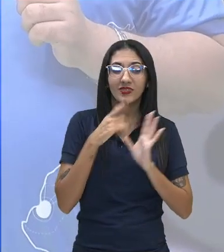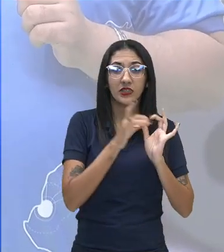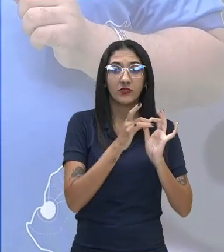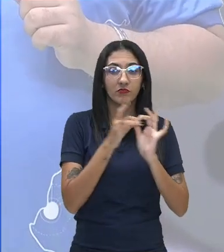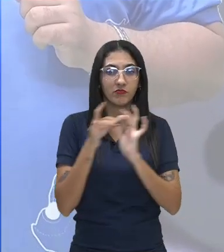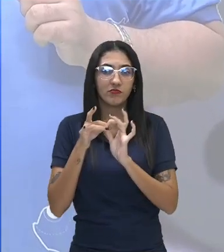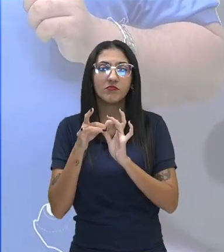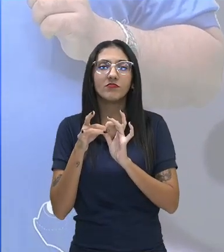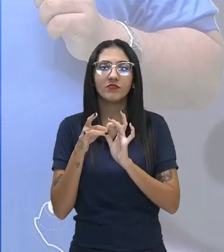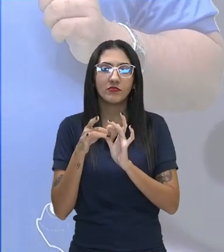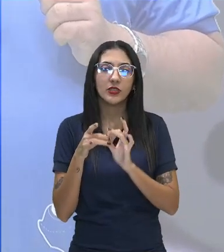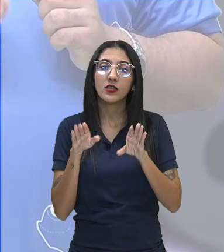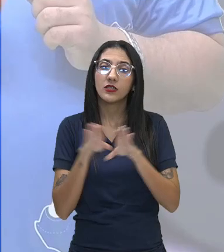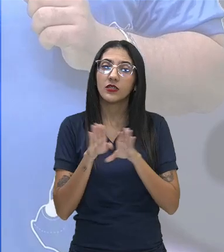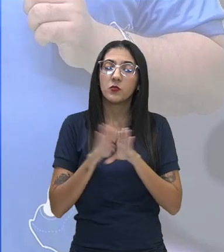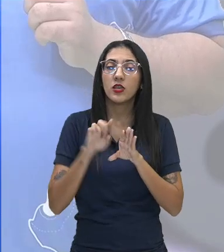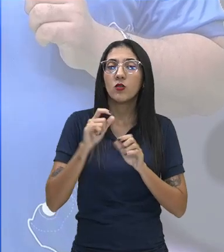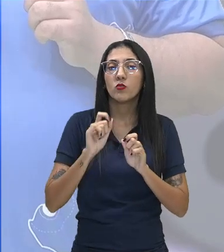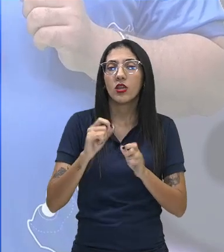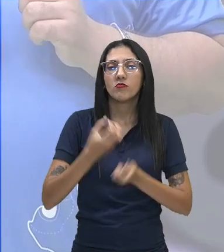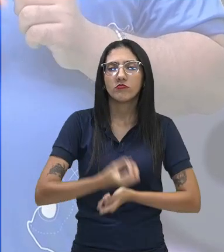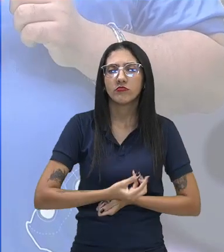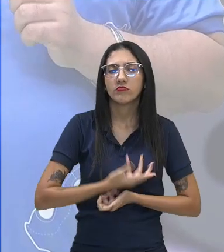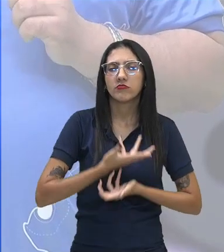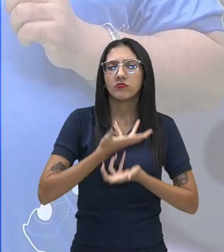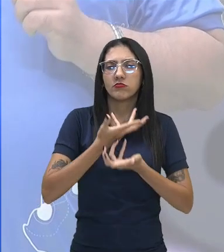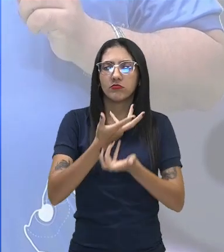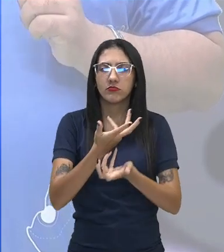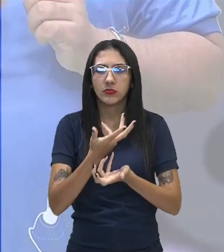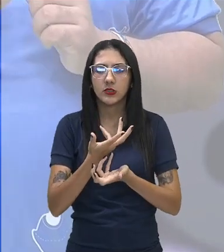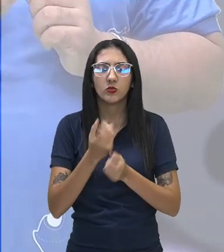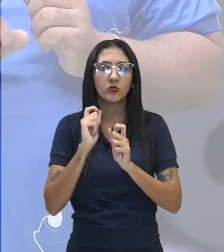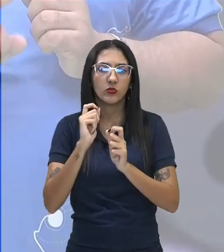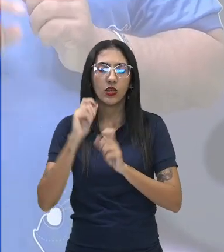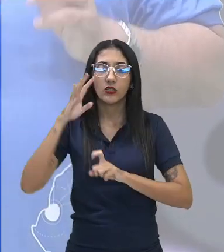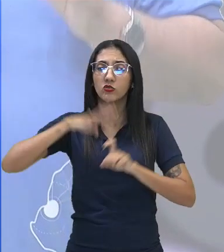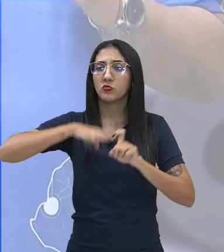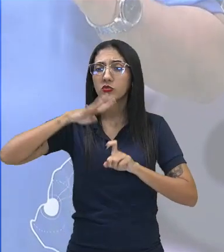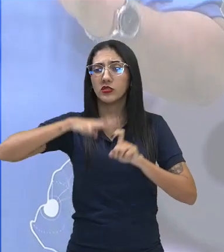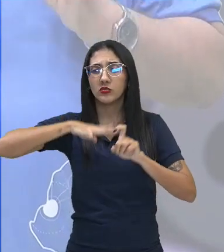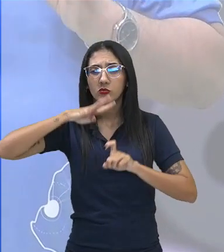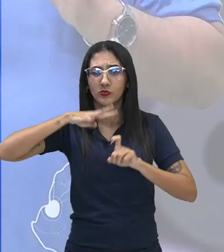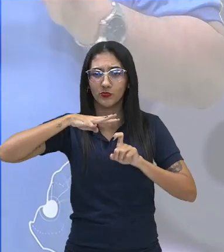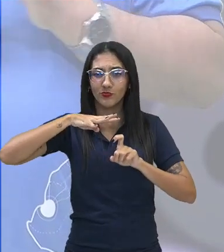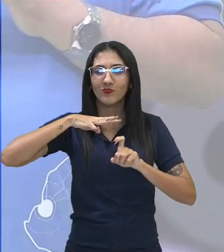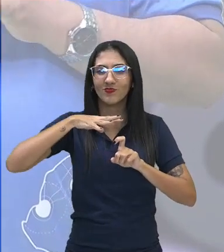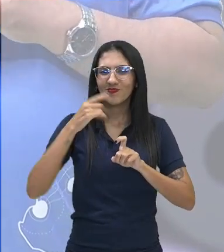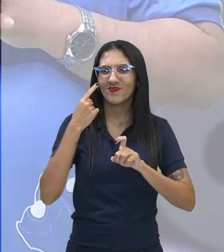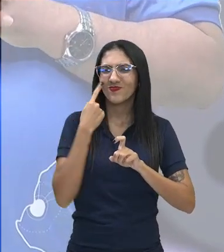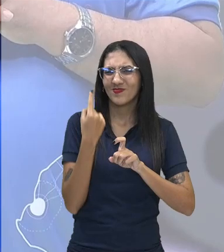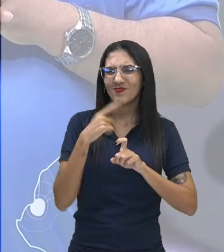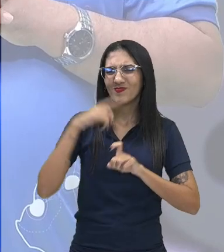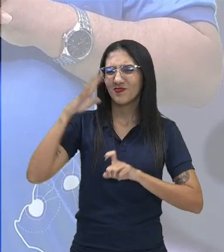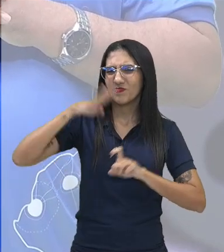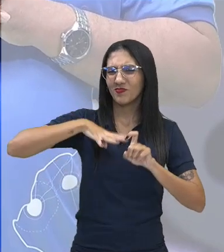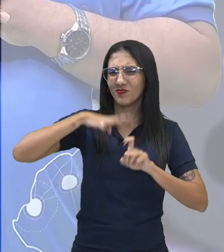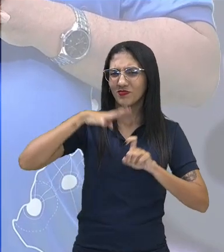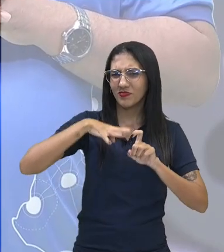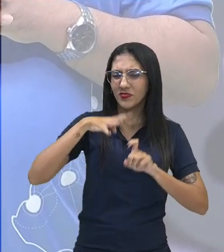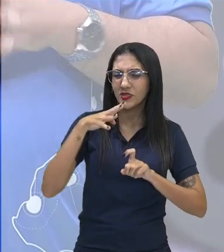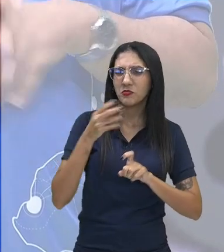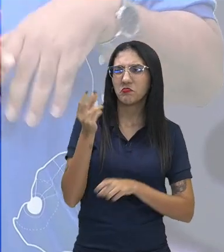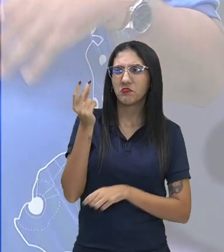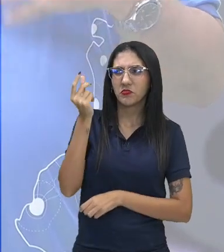símbolos, e tendem a expressar o conteúdo de algum mito. Olha a conexão aí dos